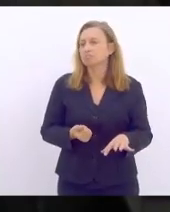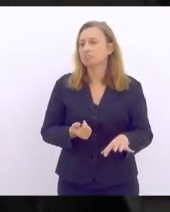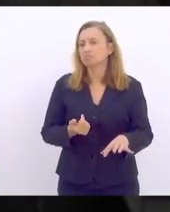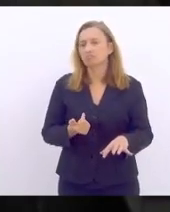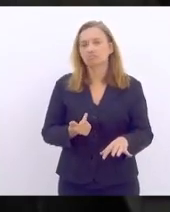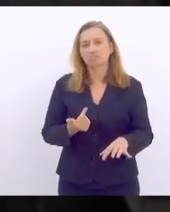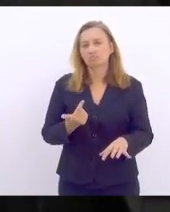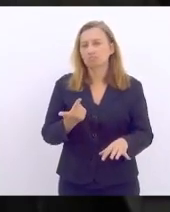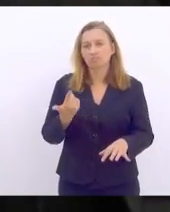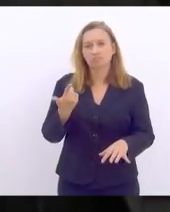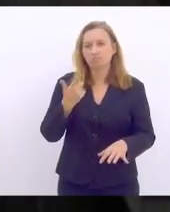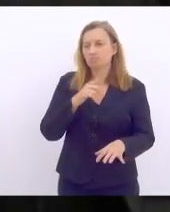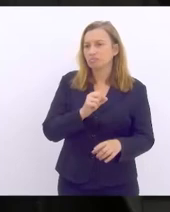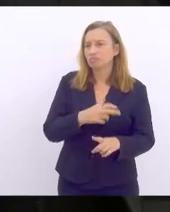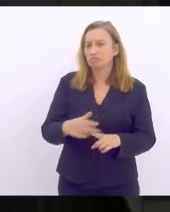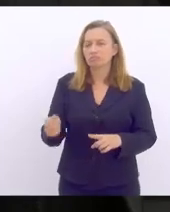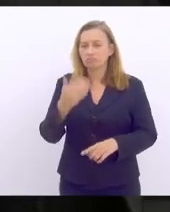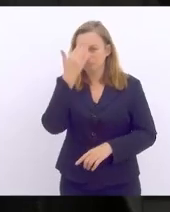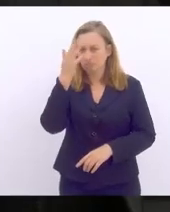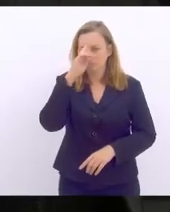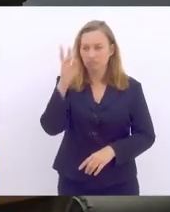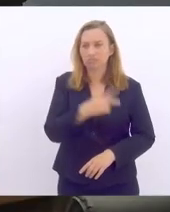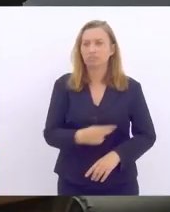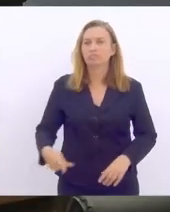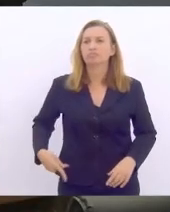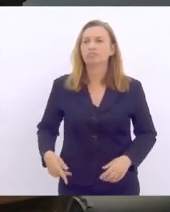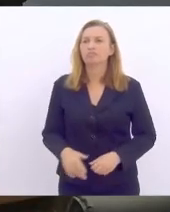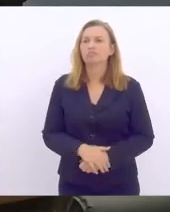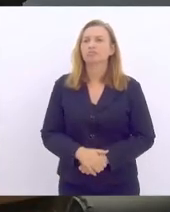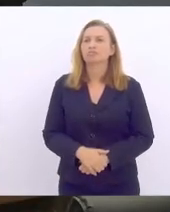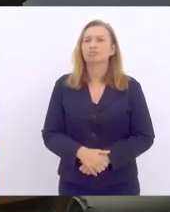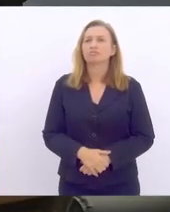a lugar nenhum Muito obrigado senhora presidente